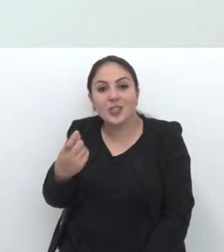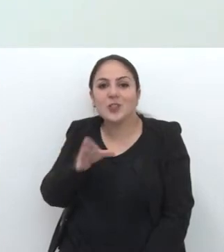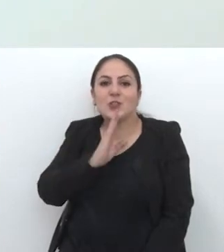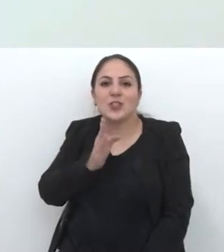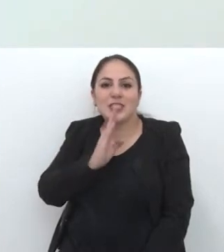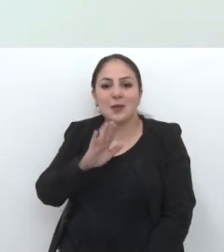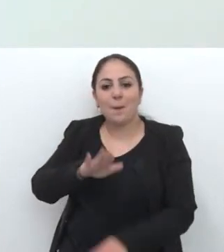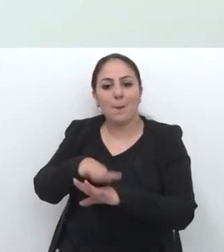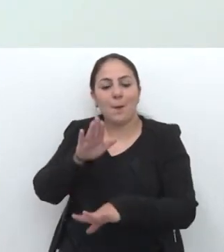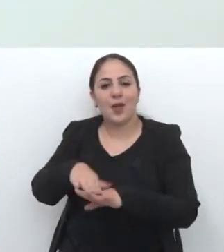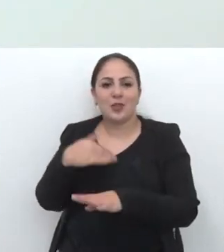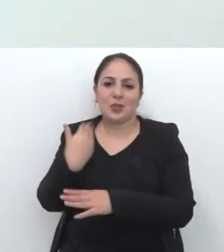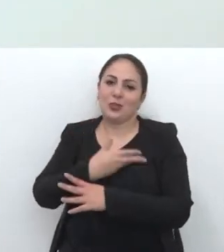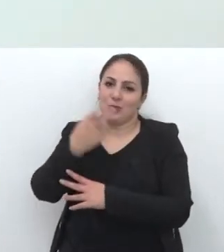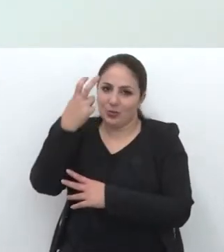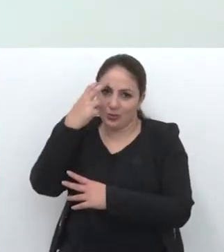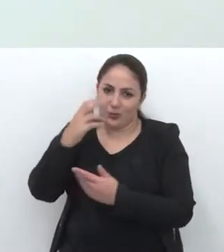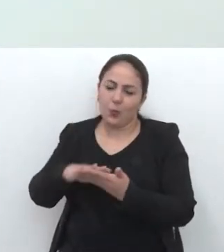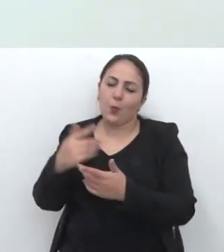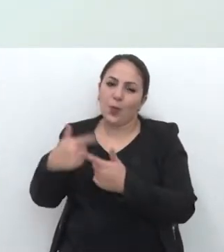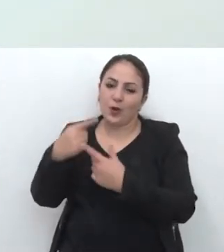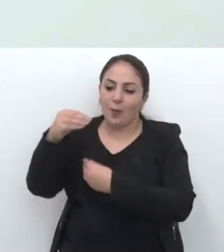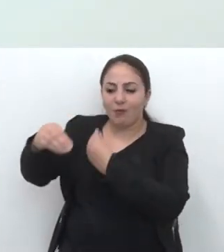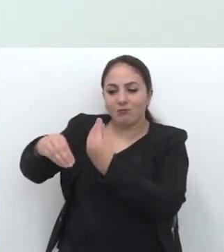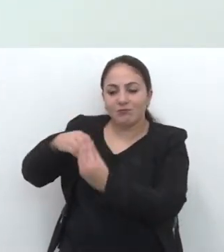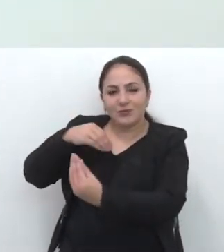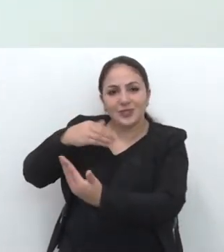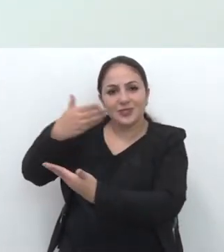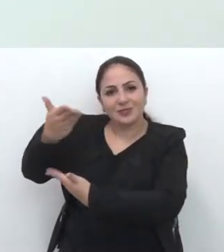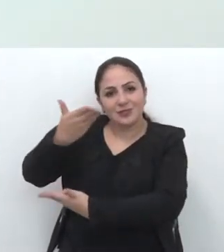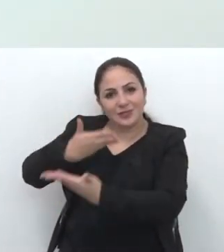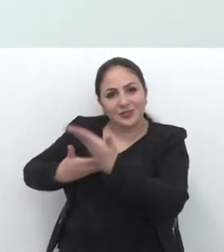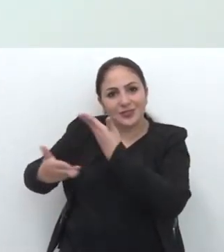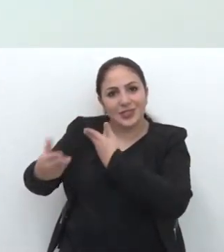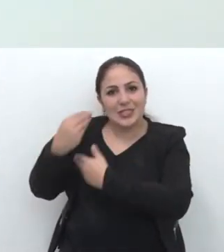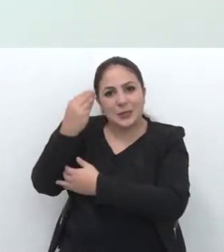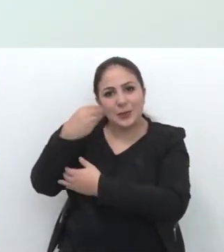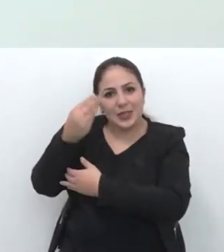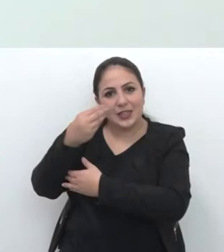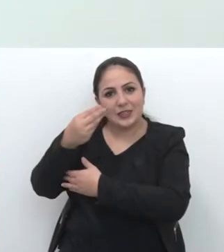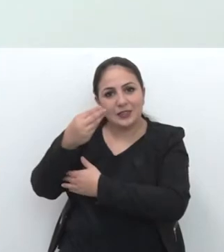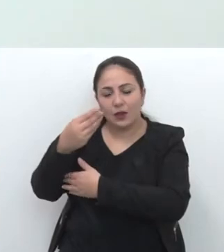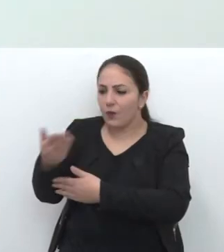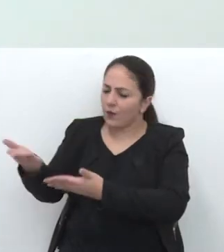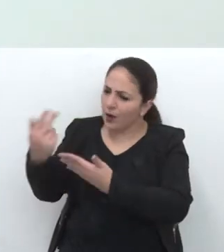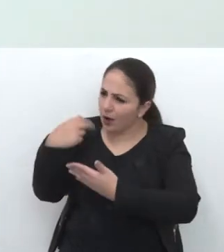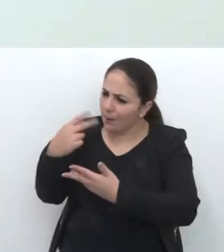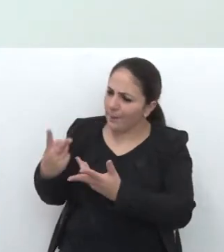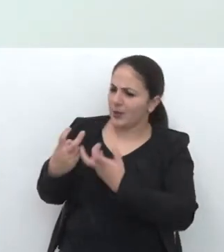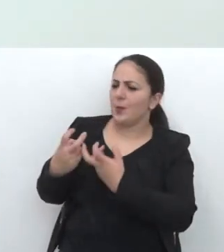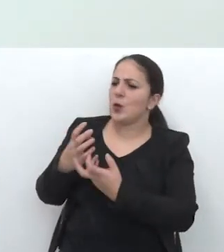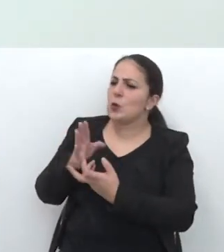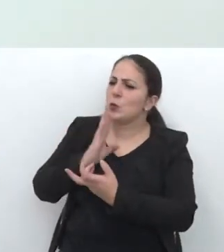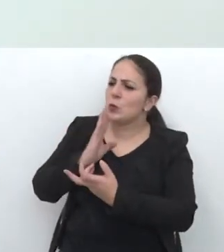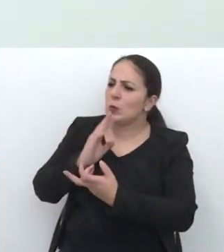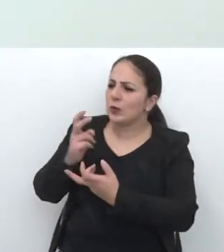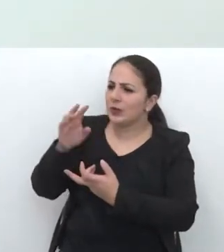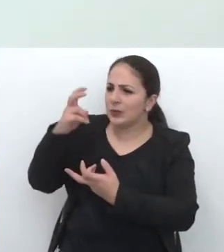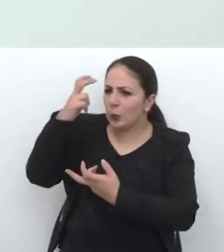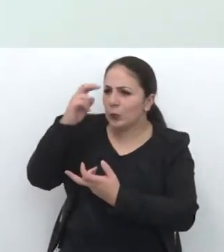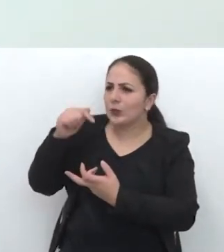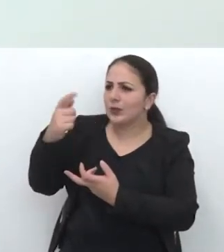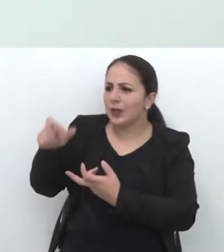a vontade de conhecer mais a nossa cultura, porque é uma troca de experiências. No momento em que tu vai receber uma cultura de um outro, tu tem que